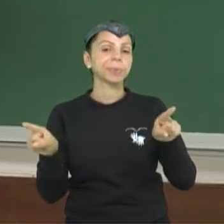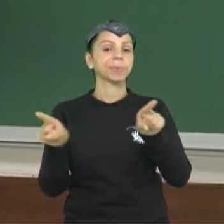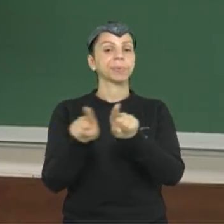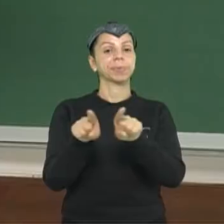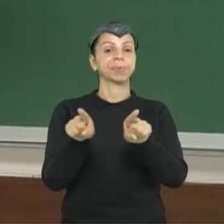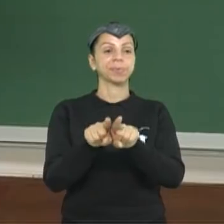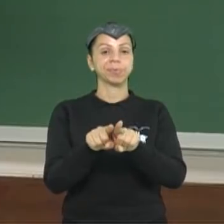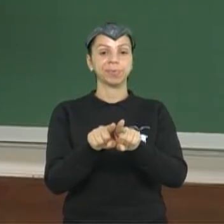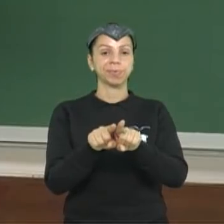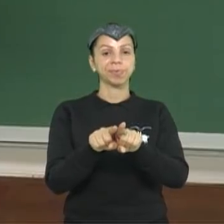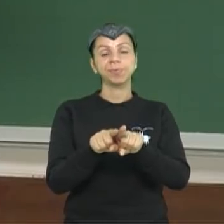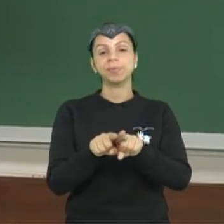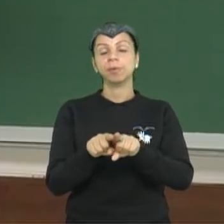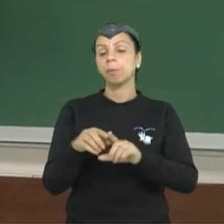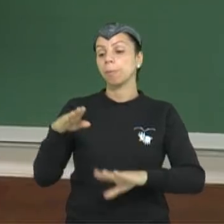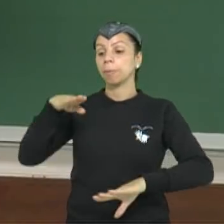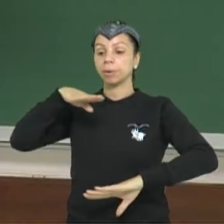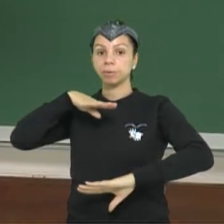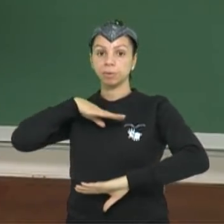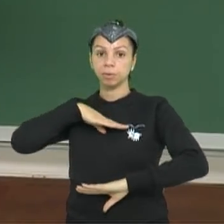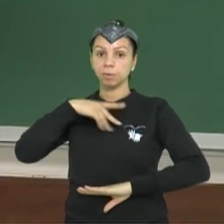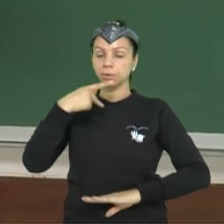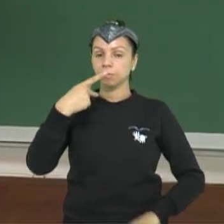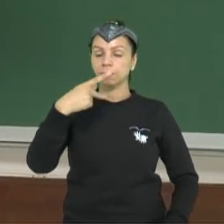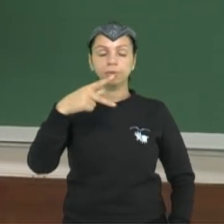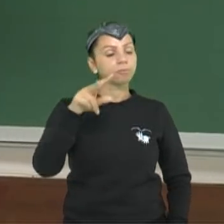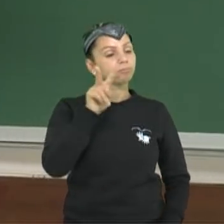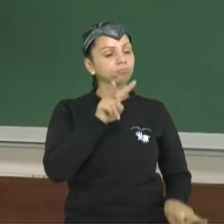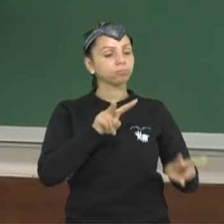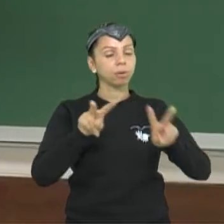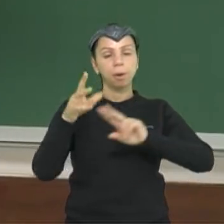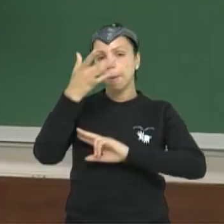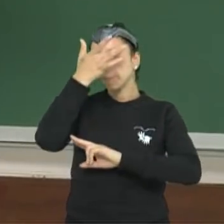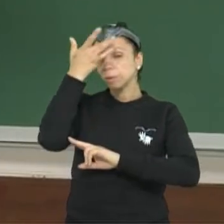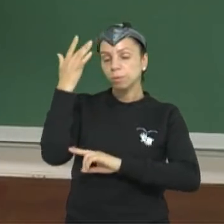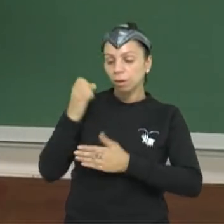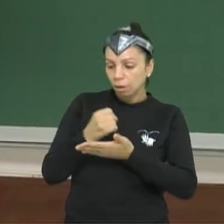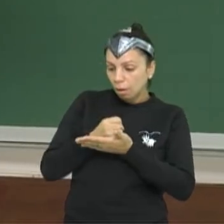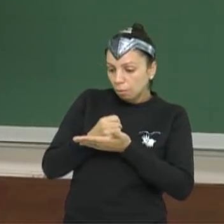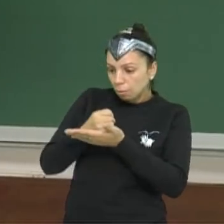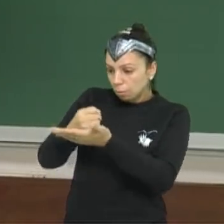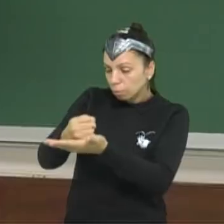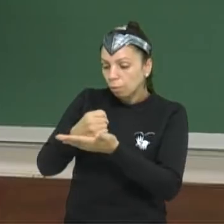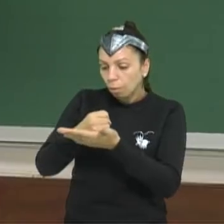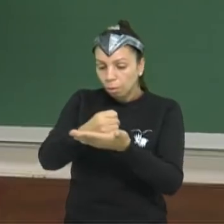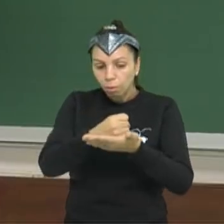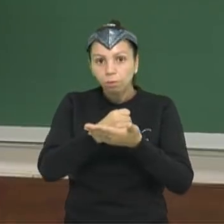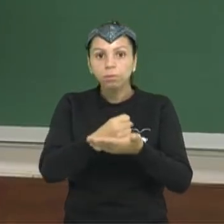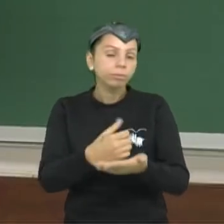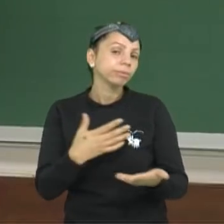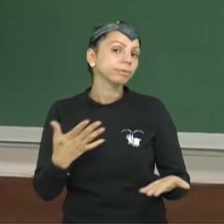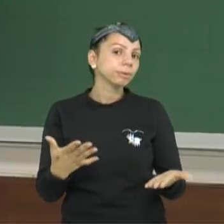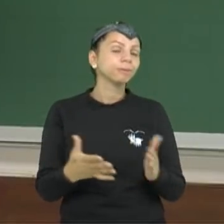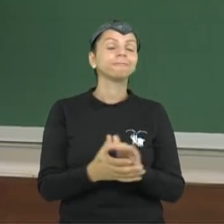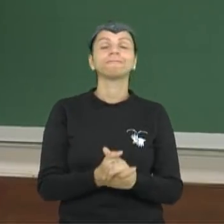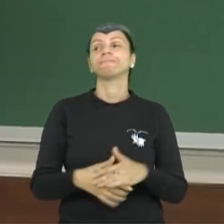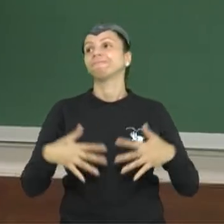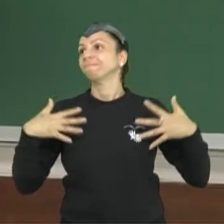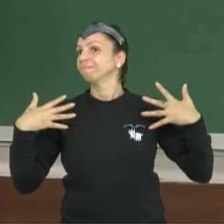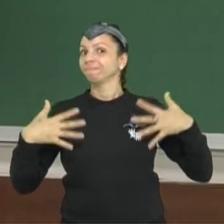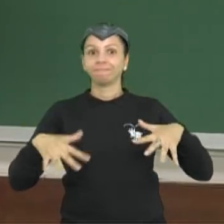repente, alguma situação que você viu, alguém que ajudou alguém e aí você pensa assim,